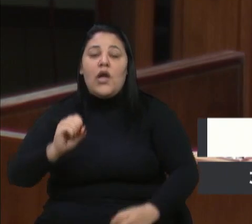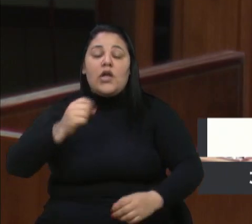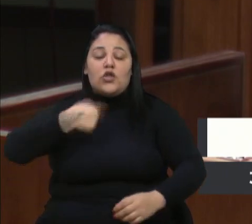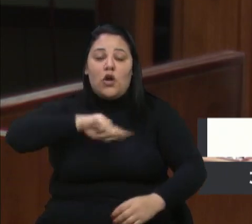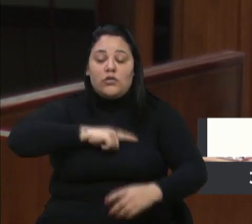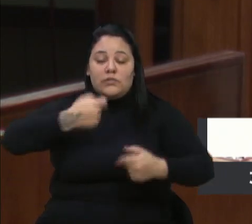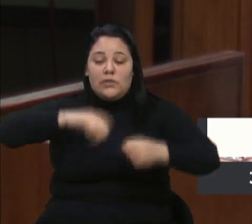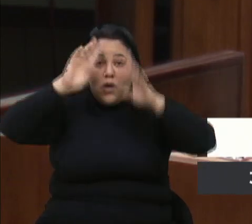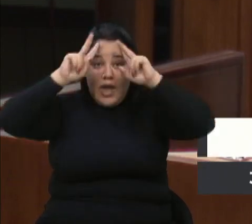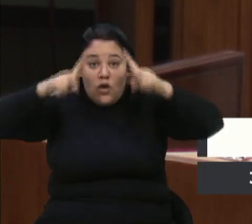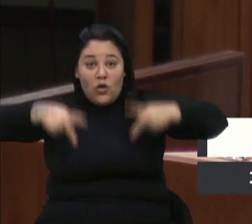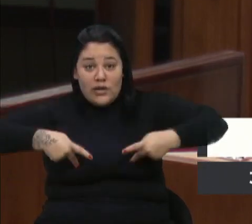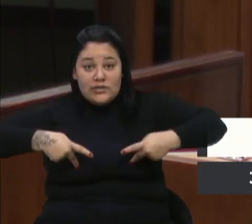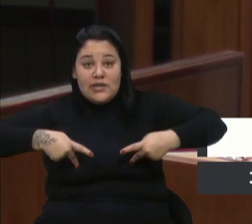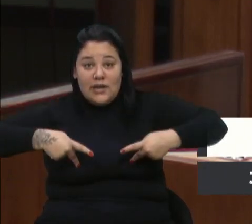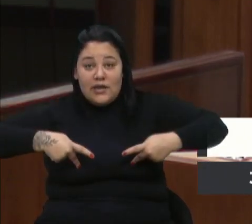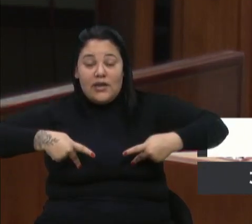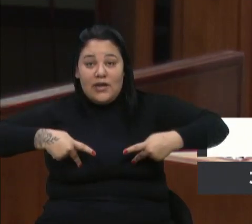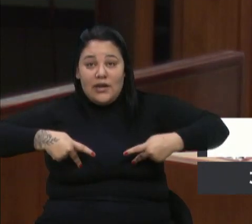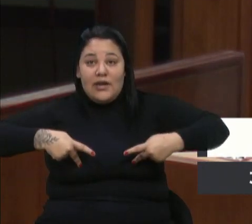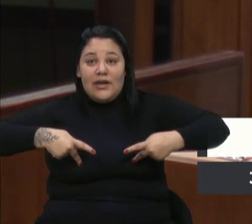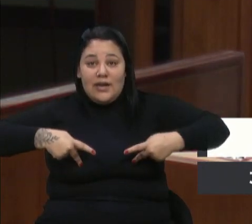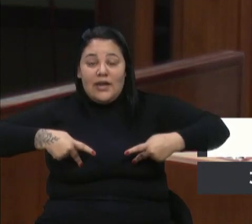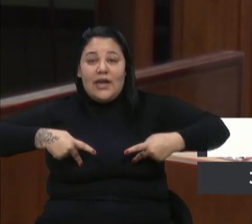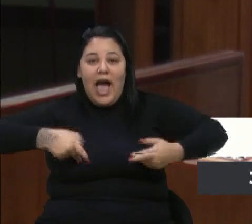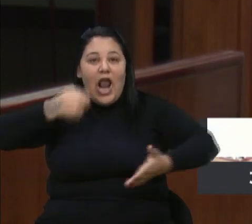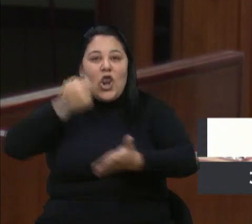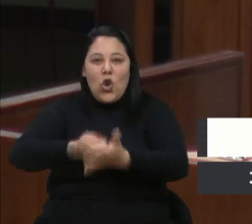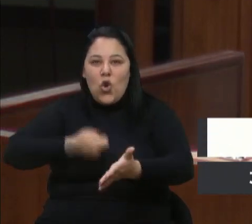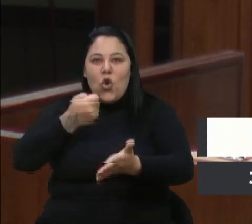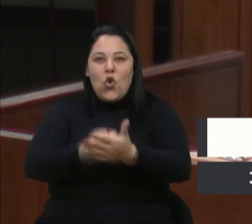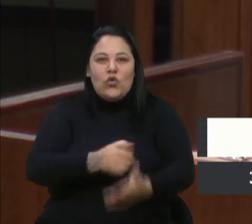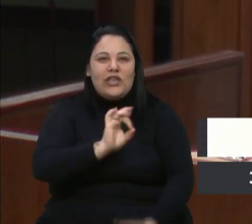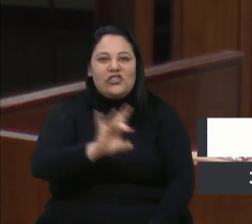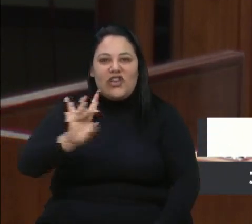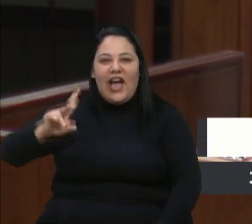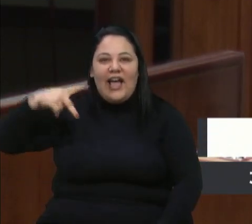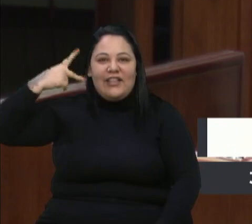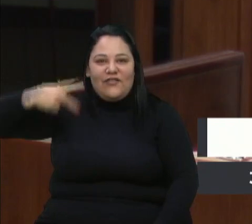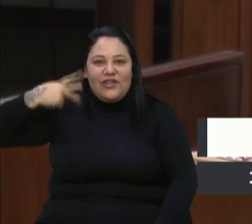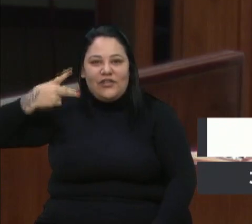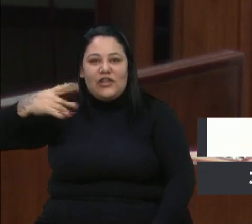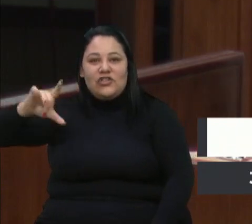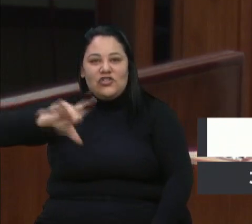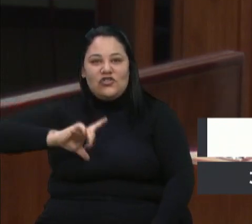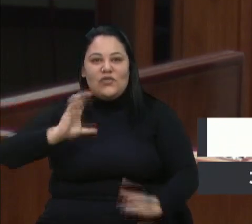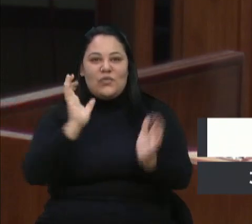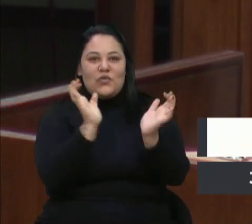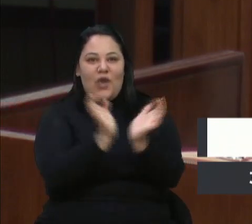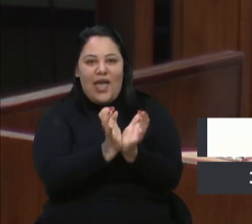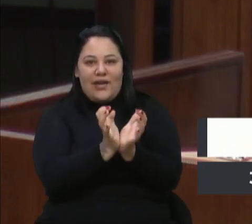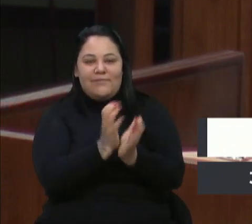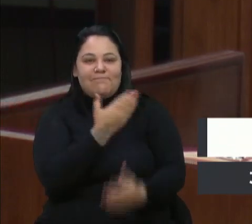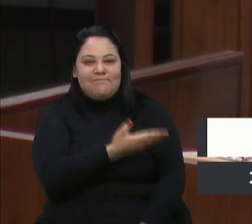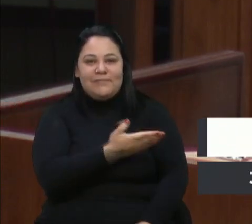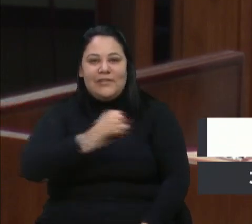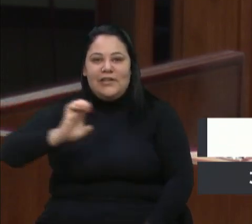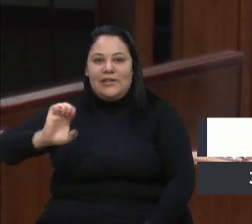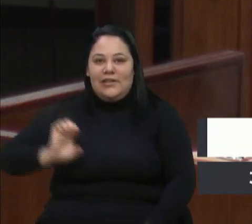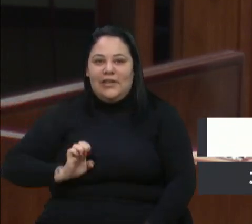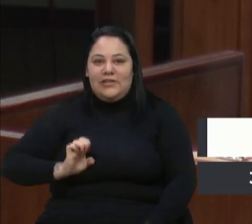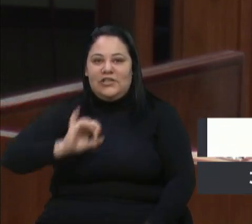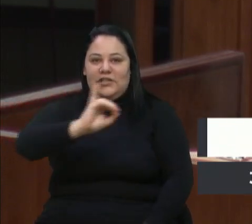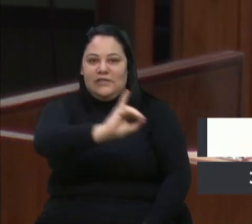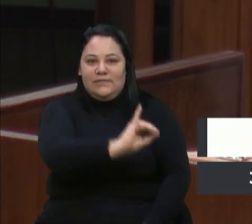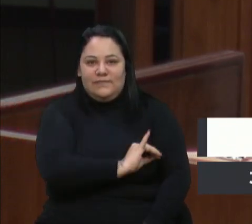nós precisamos reconhecer as bandeiras de cada vereador, as lutas. E nós tivemos um colega aqui de Carlos Pereira de Souza que